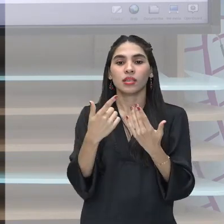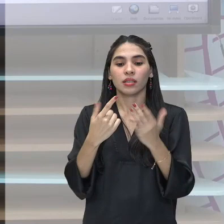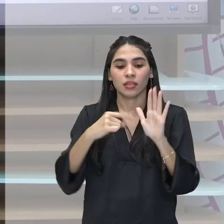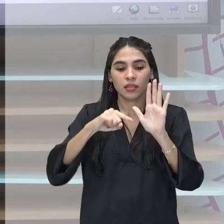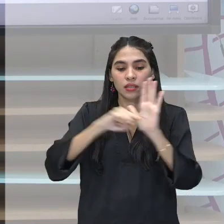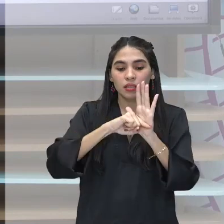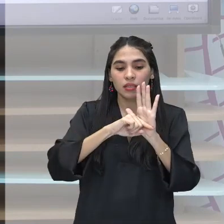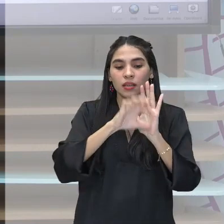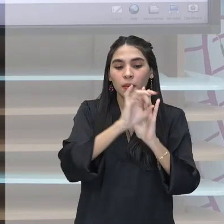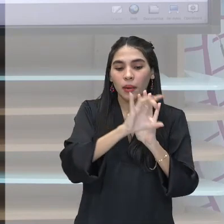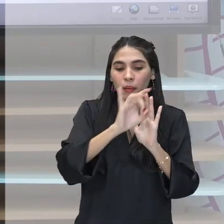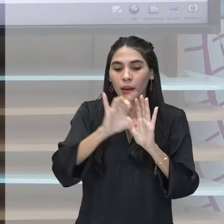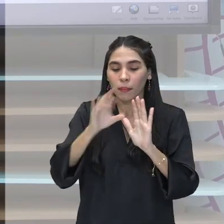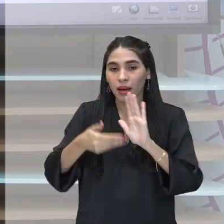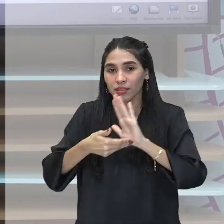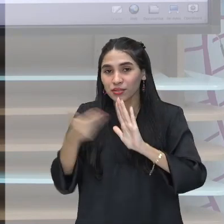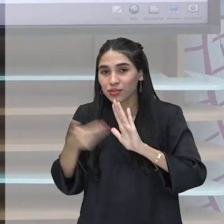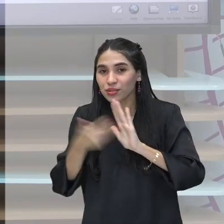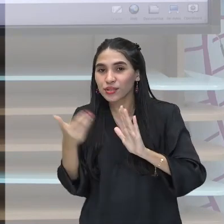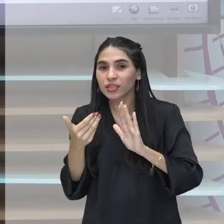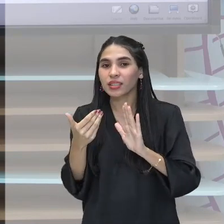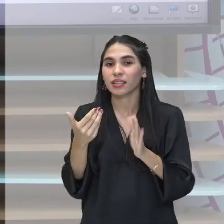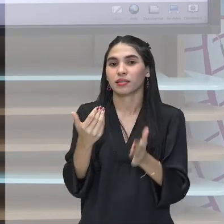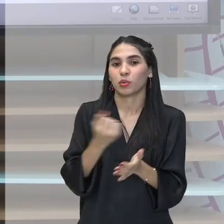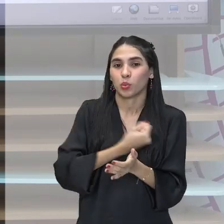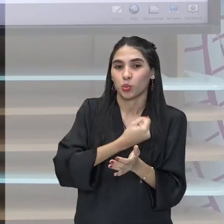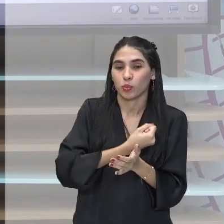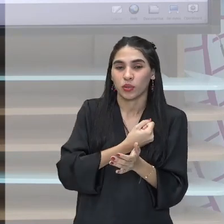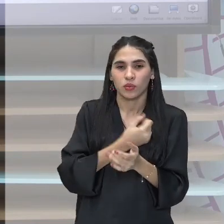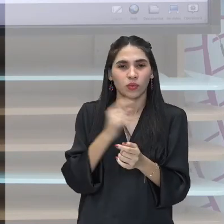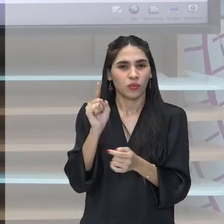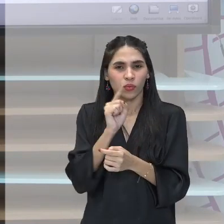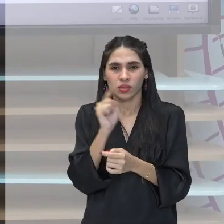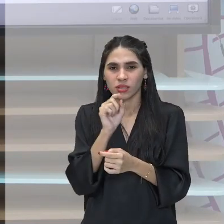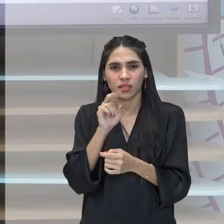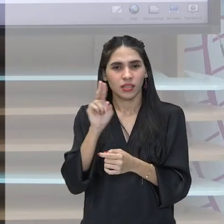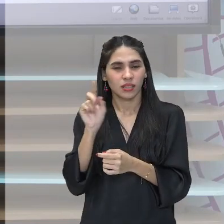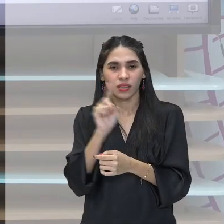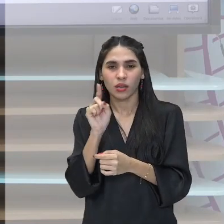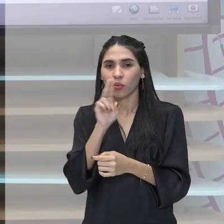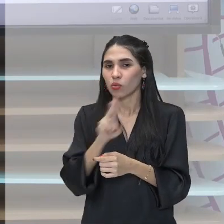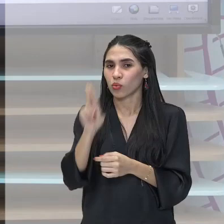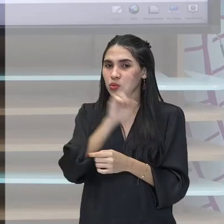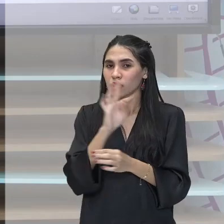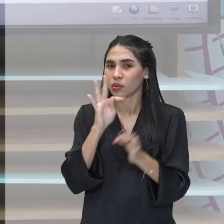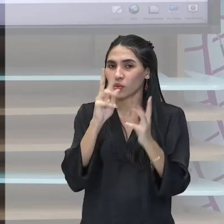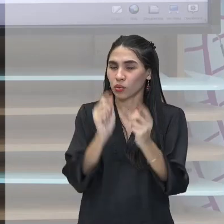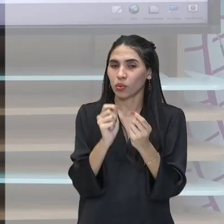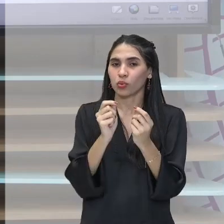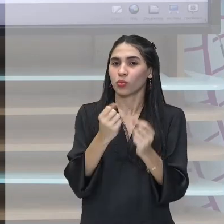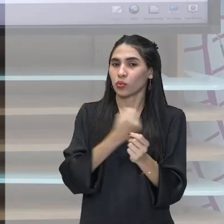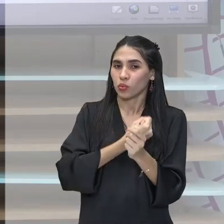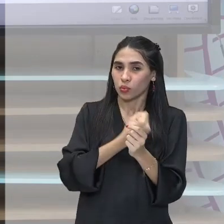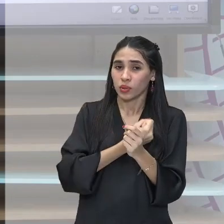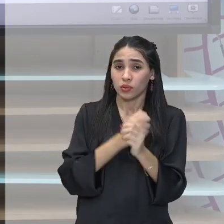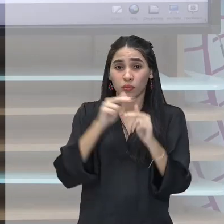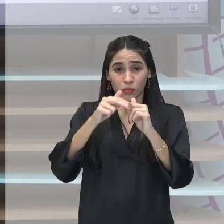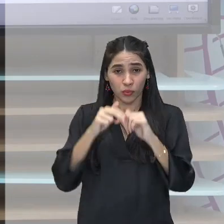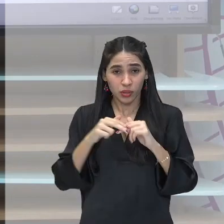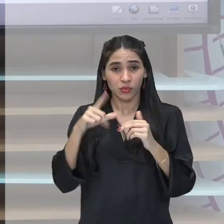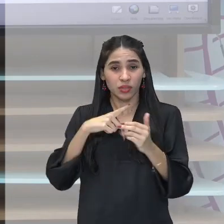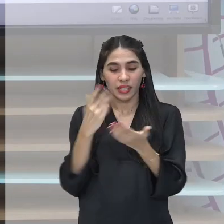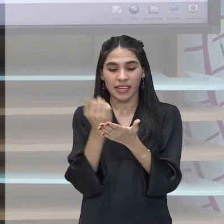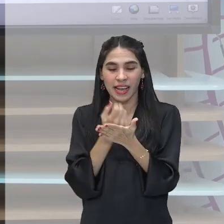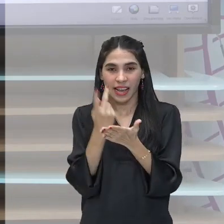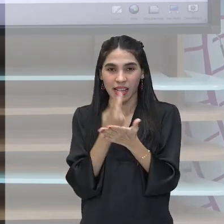subtrai casas, você não utiliza todo o quantitativo das casas. Então, existe um erro de